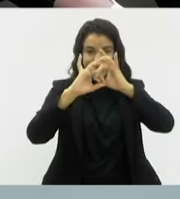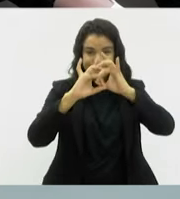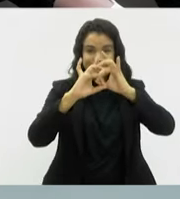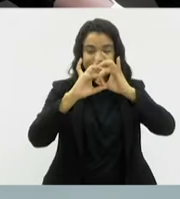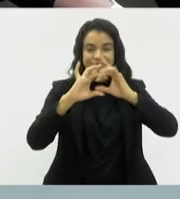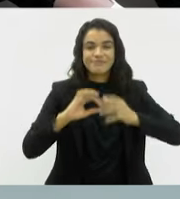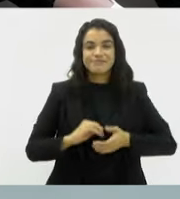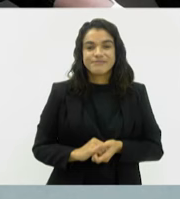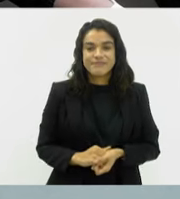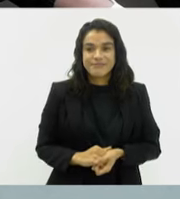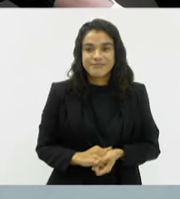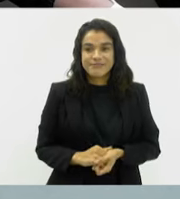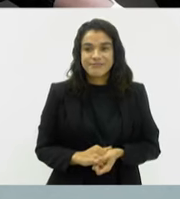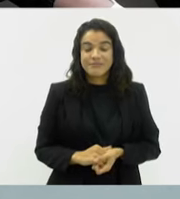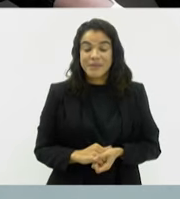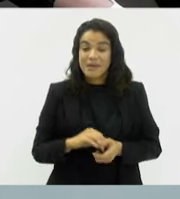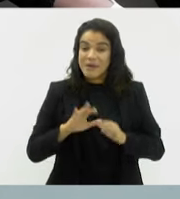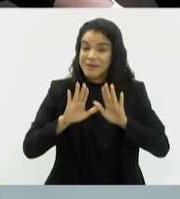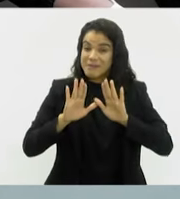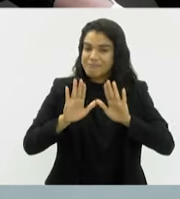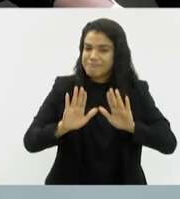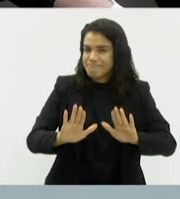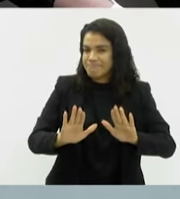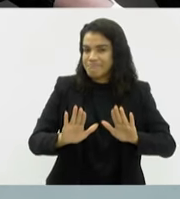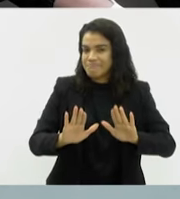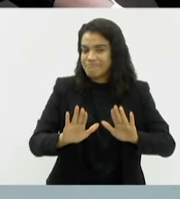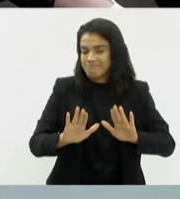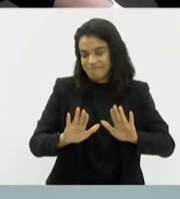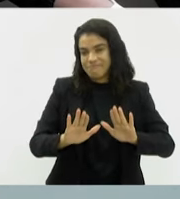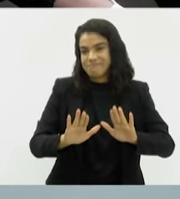Muito bom. Mas...